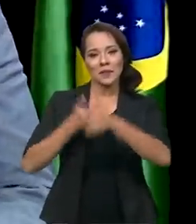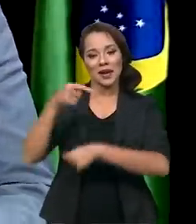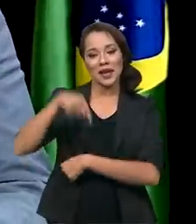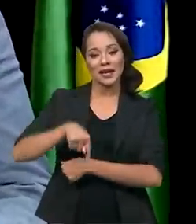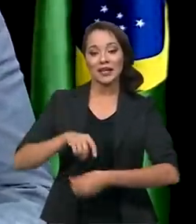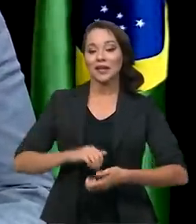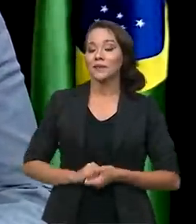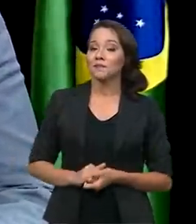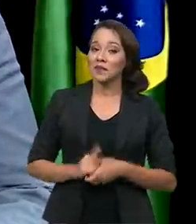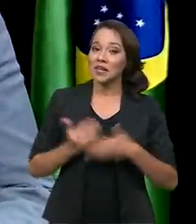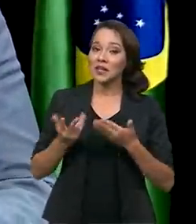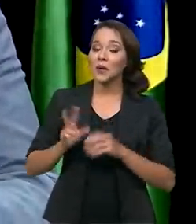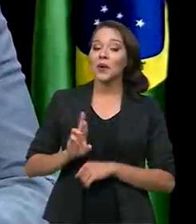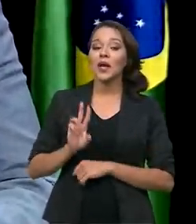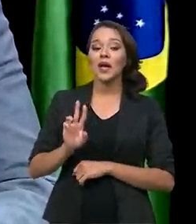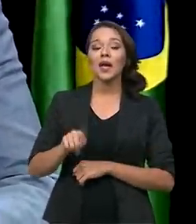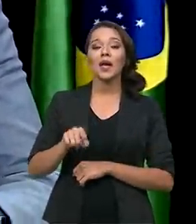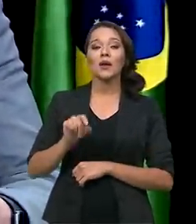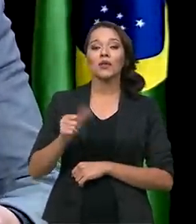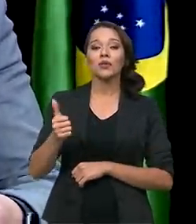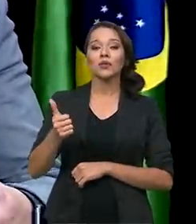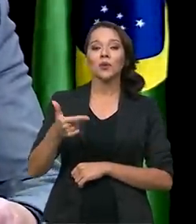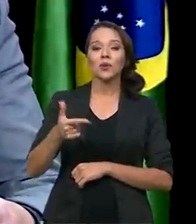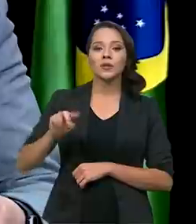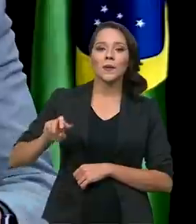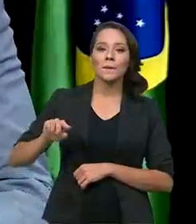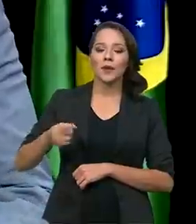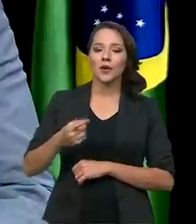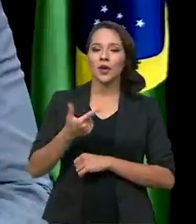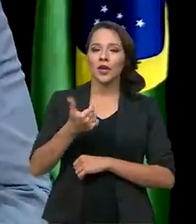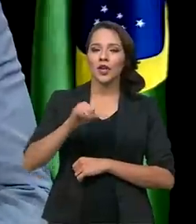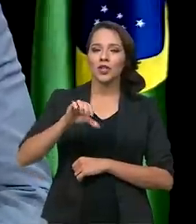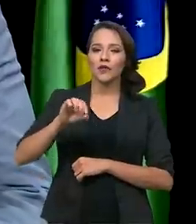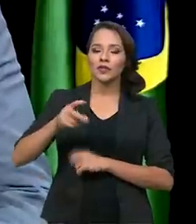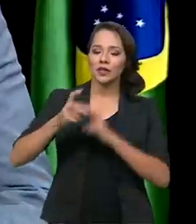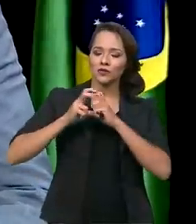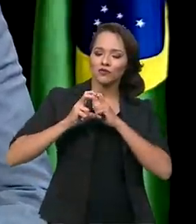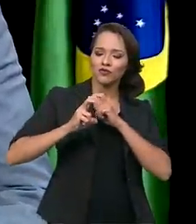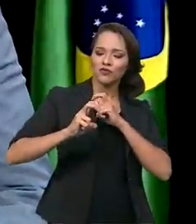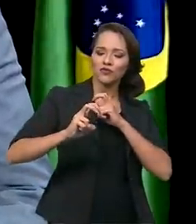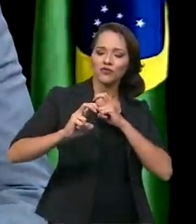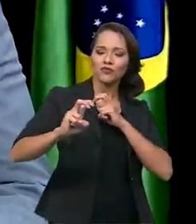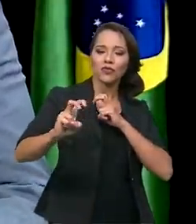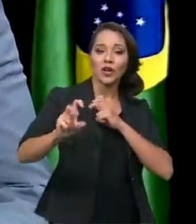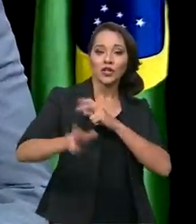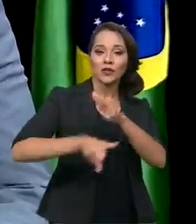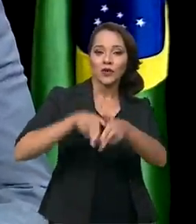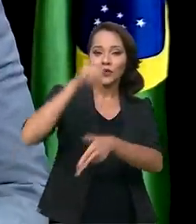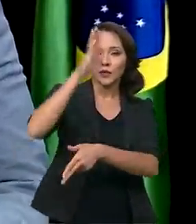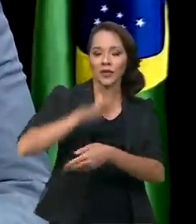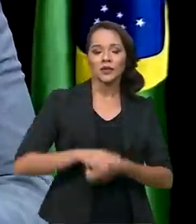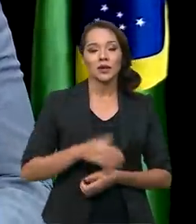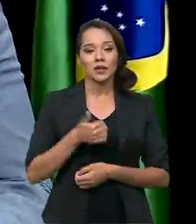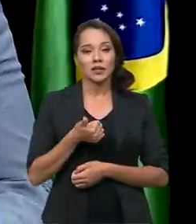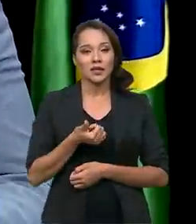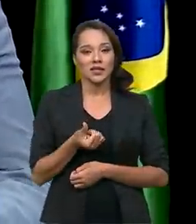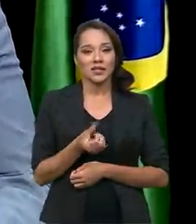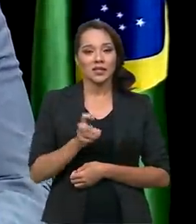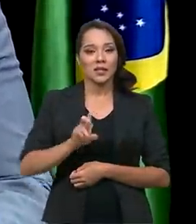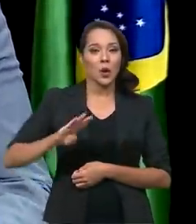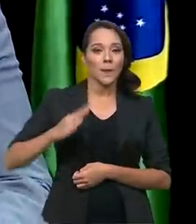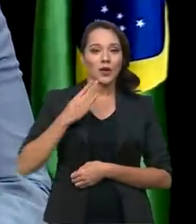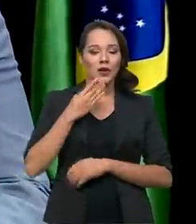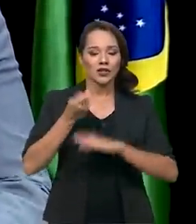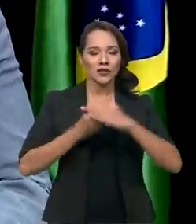ferrovias. Isso representa aí mais 12.900 quilômetros de ferrovias no Brasil e 165 bilhões